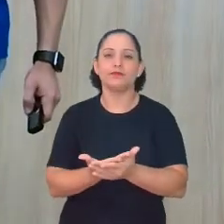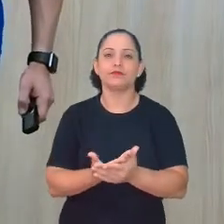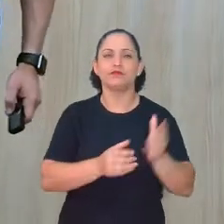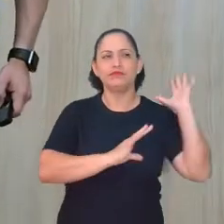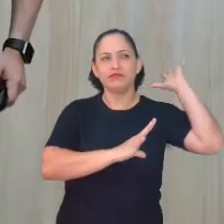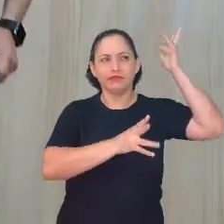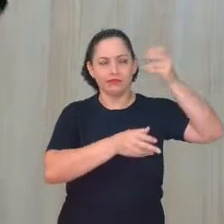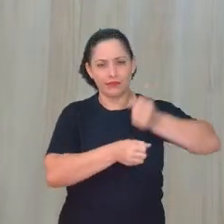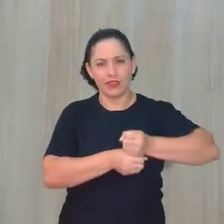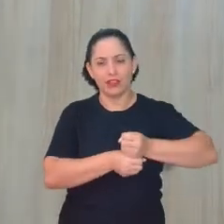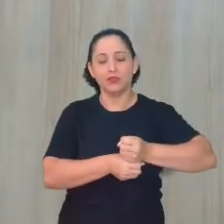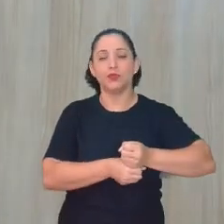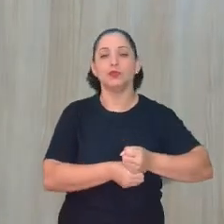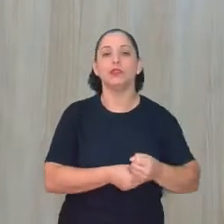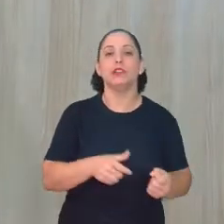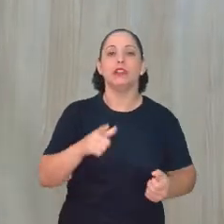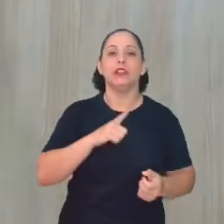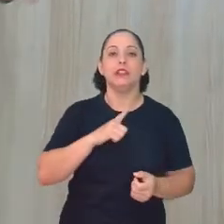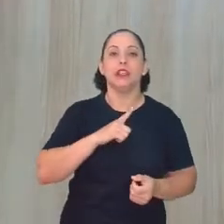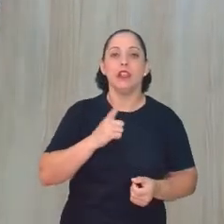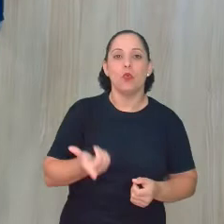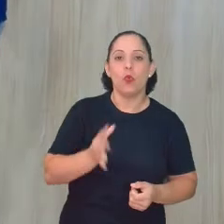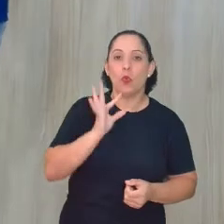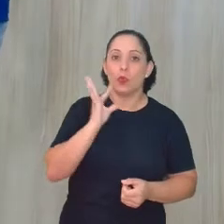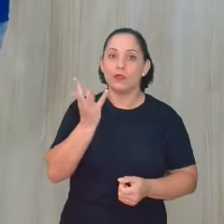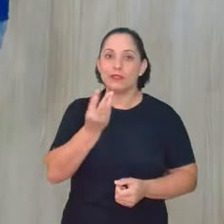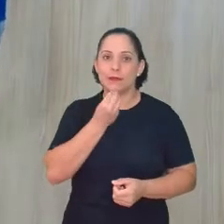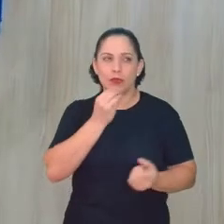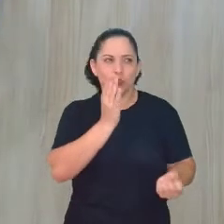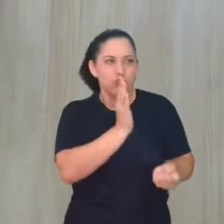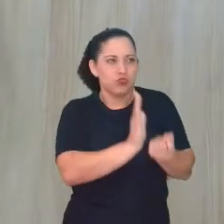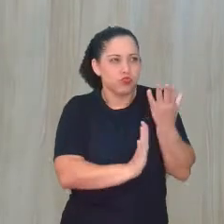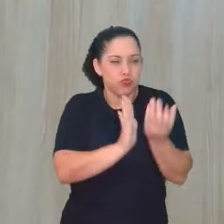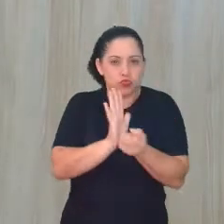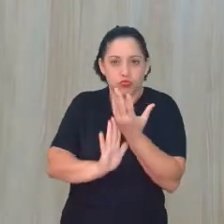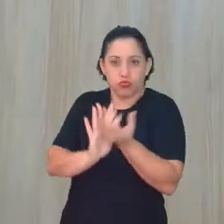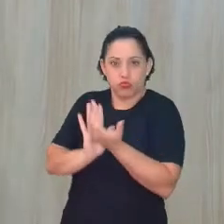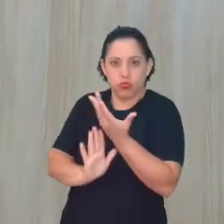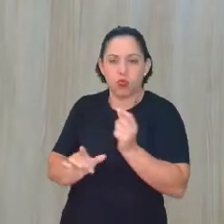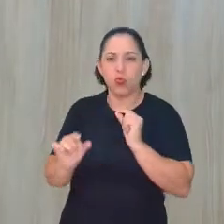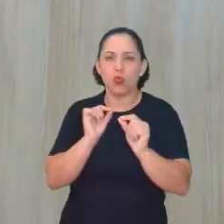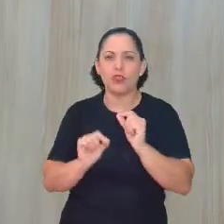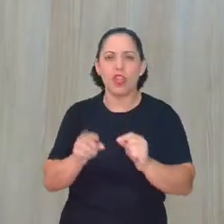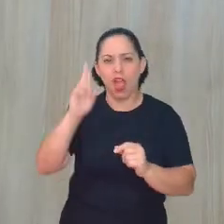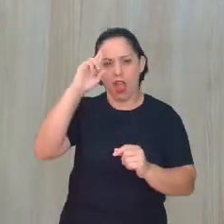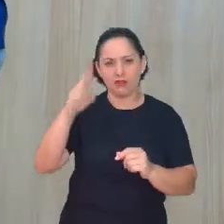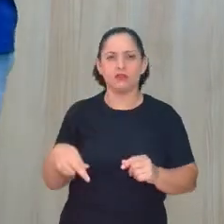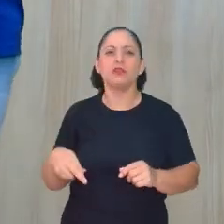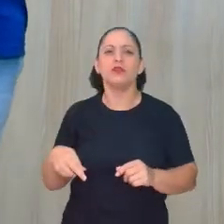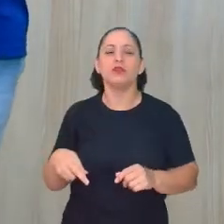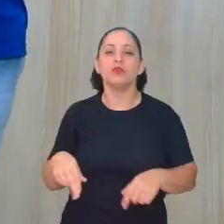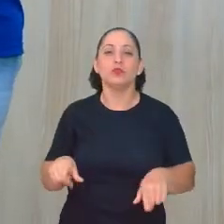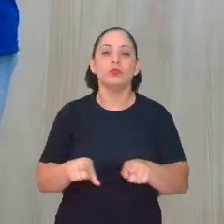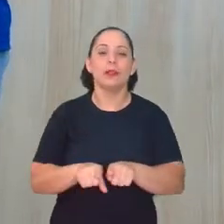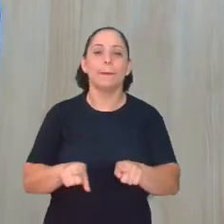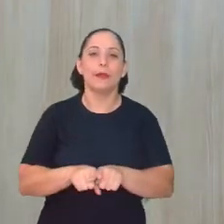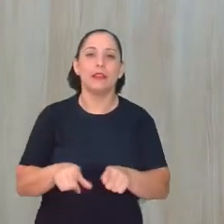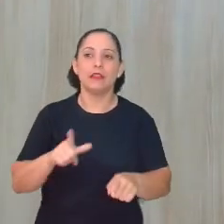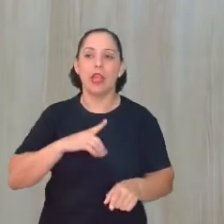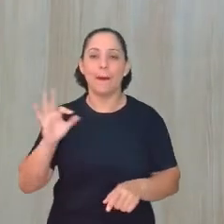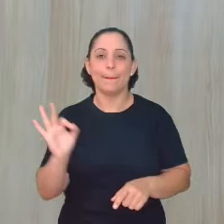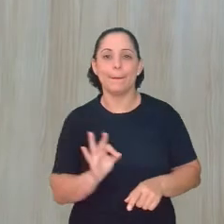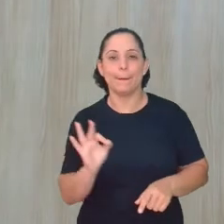passada, certo? Trazendo toda a construção do conhecimento, desde a ideia de razão, definimos aí